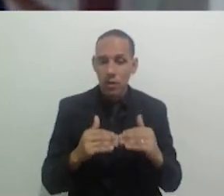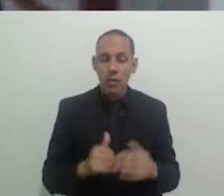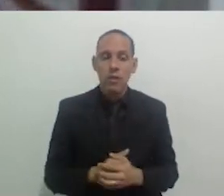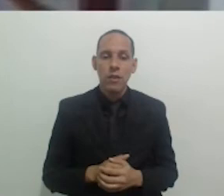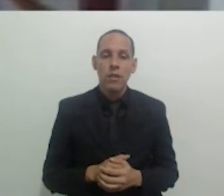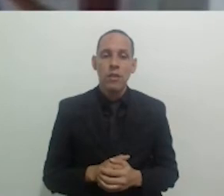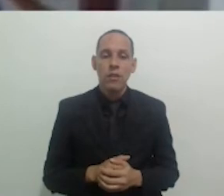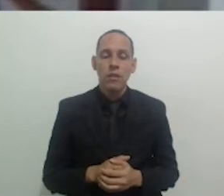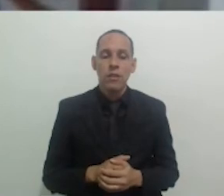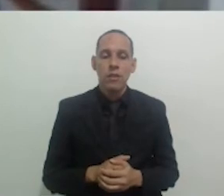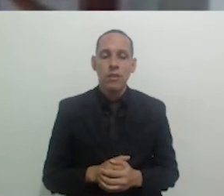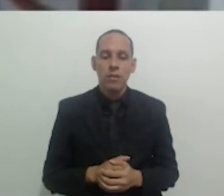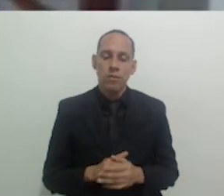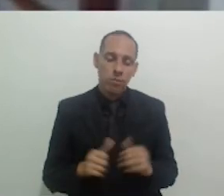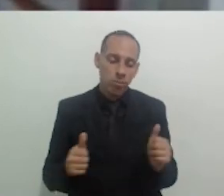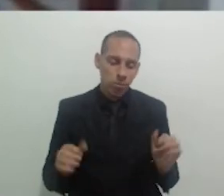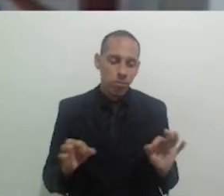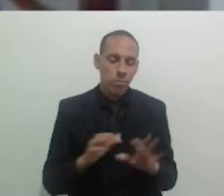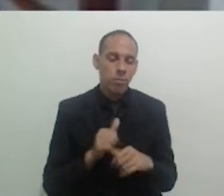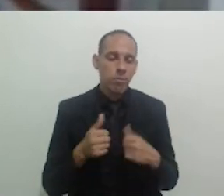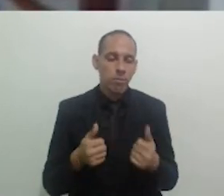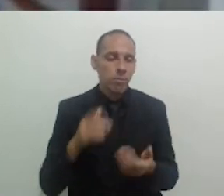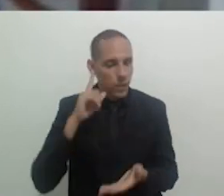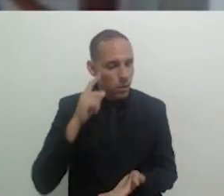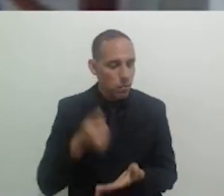Então, pronto. Fica definido assim.